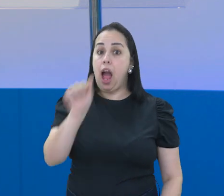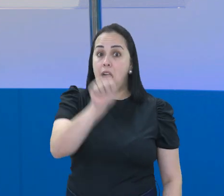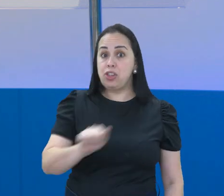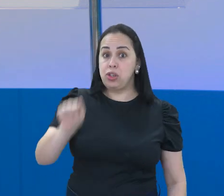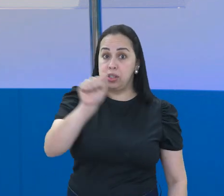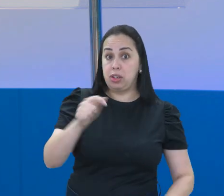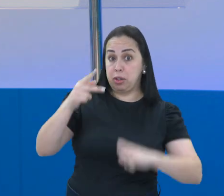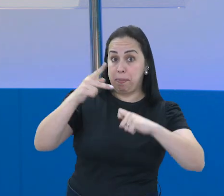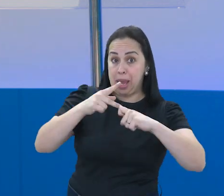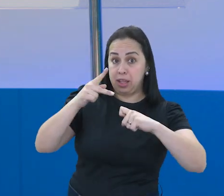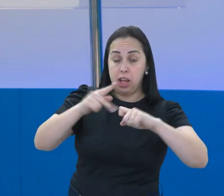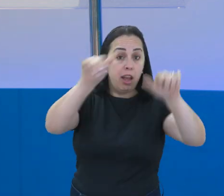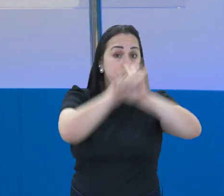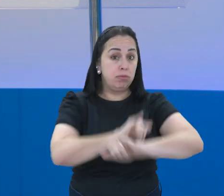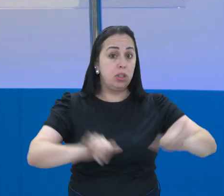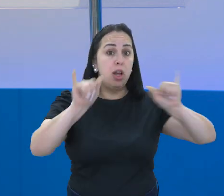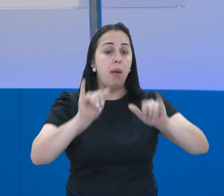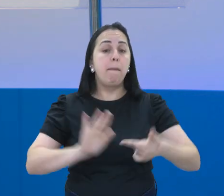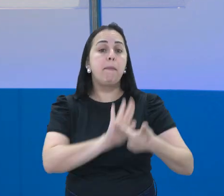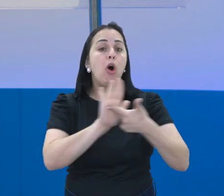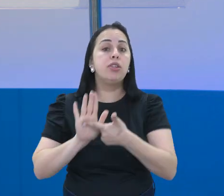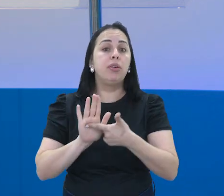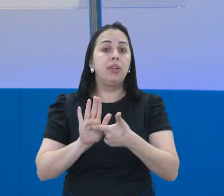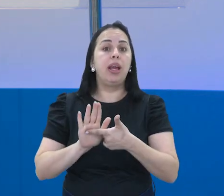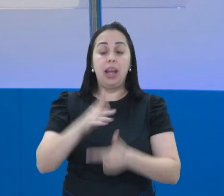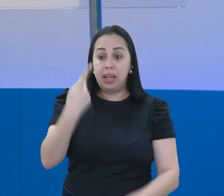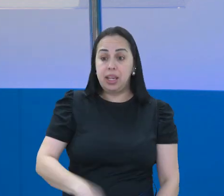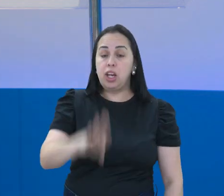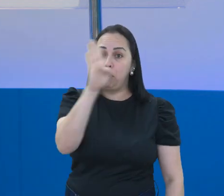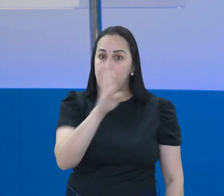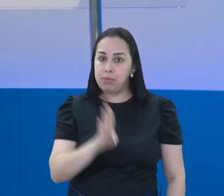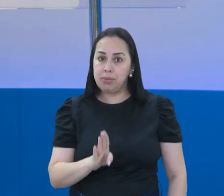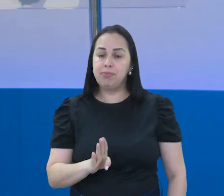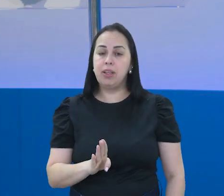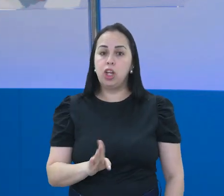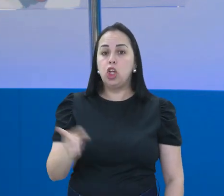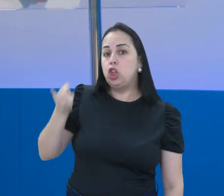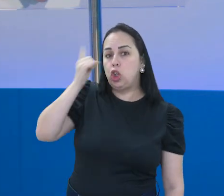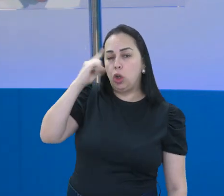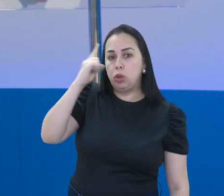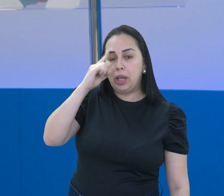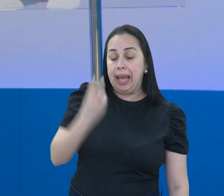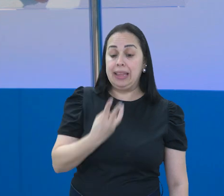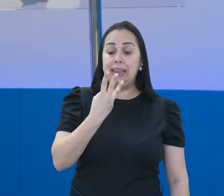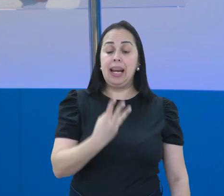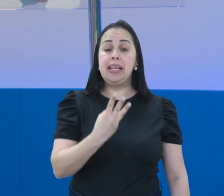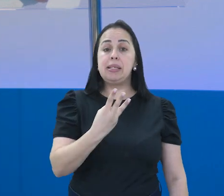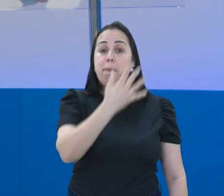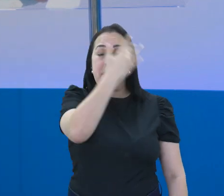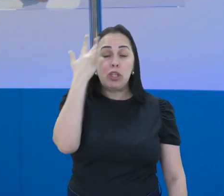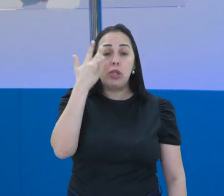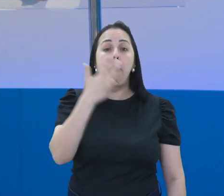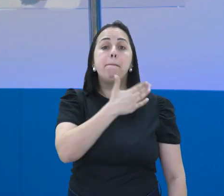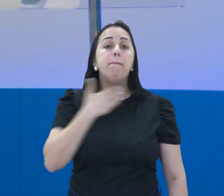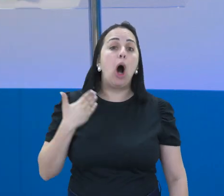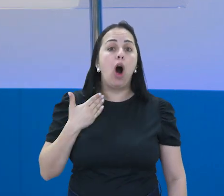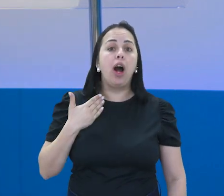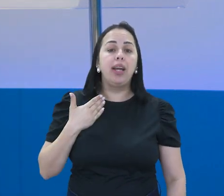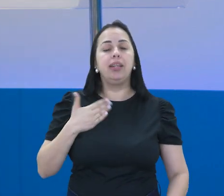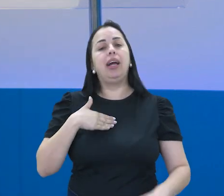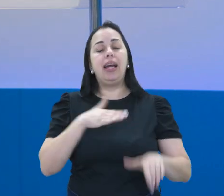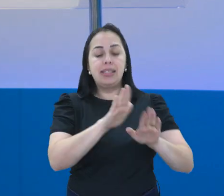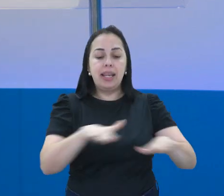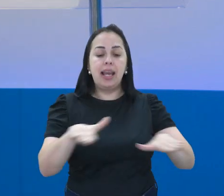Dados da Sociedade Brasileira de Pediatria mostram que o Brasil registra, em média, 3 mortes por dia de crianças